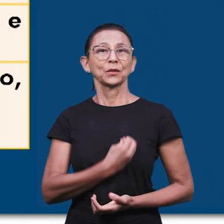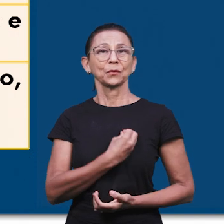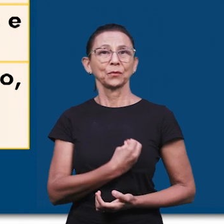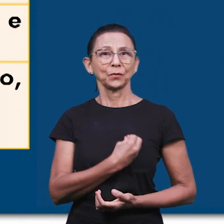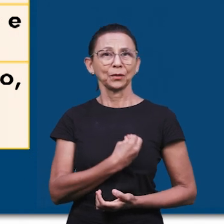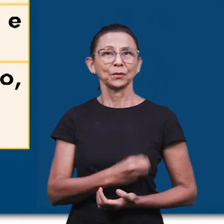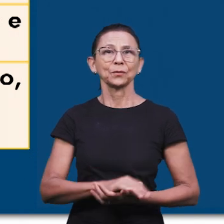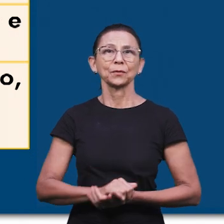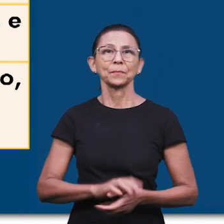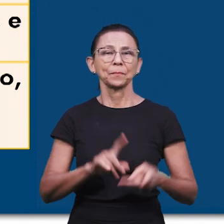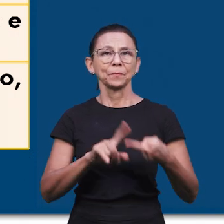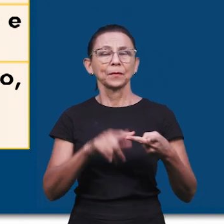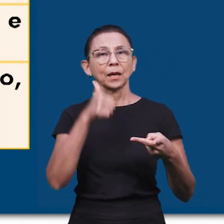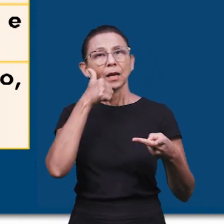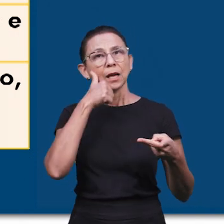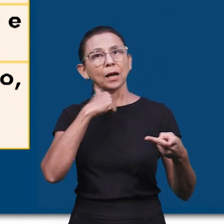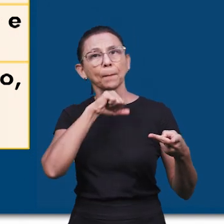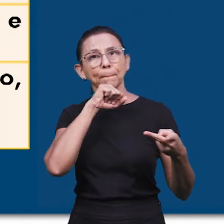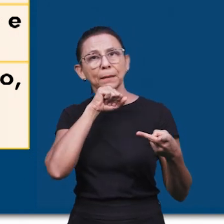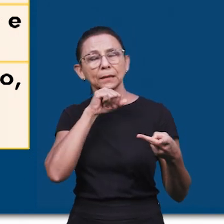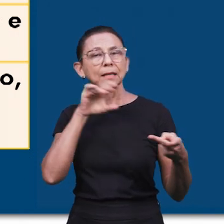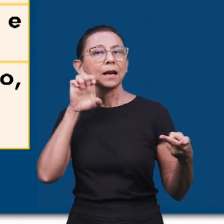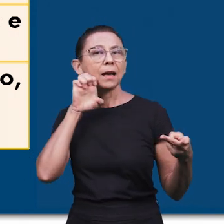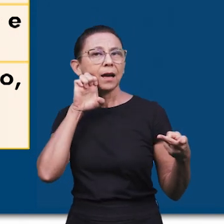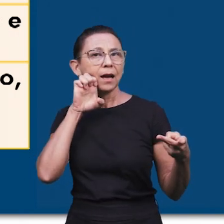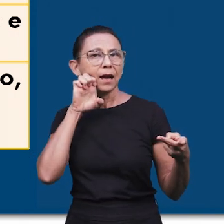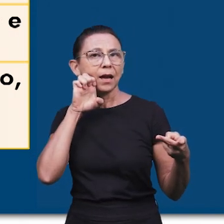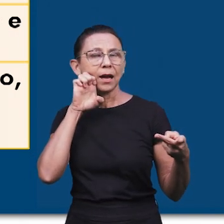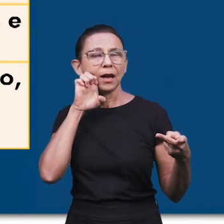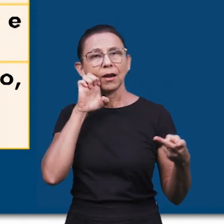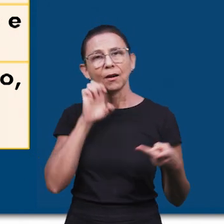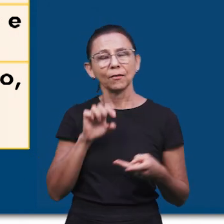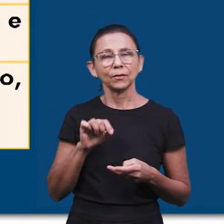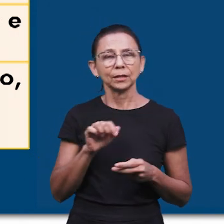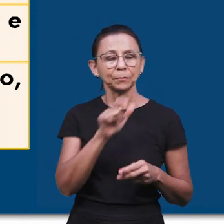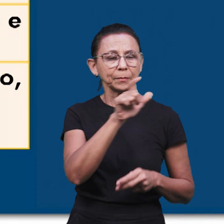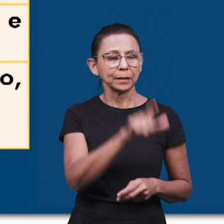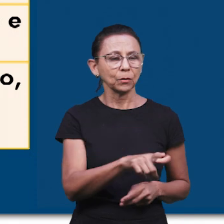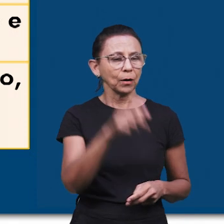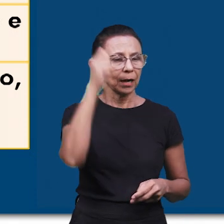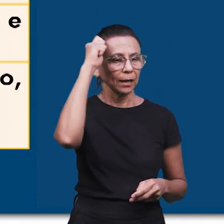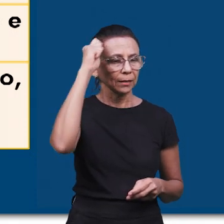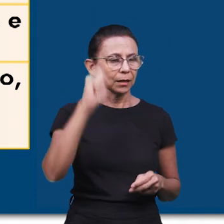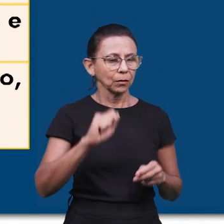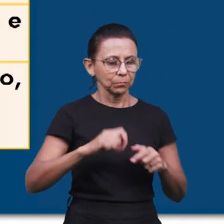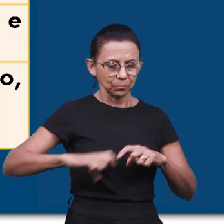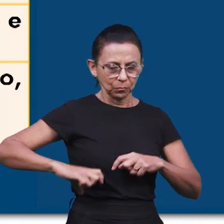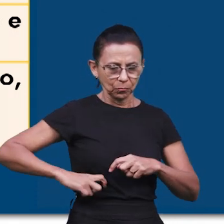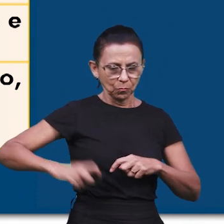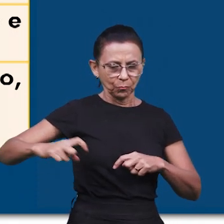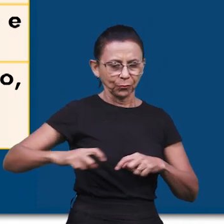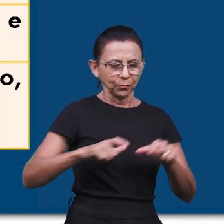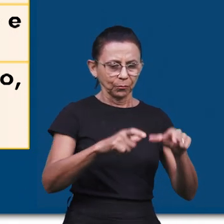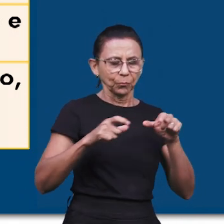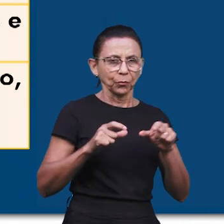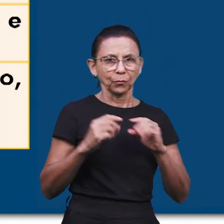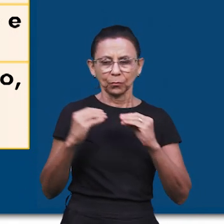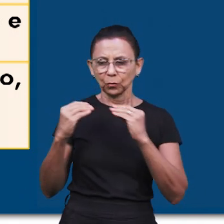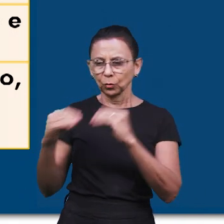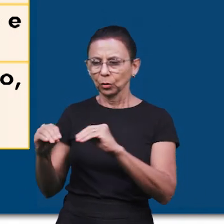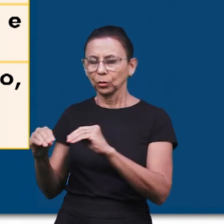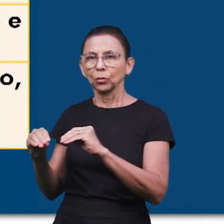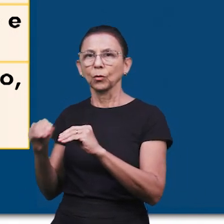alma vivente. Registra a figura da mãe, Eva, e da costela que o Senhor Deus tomou do homem, formou